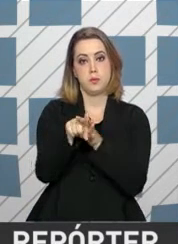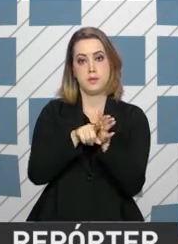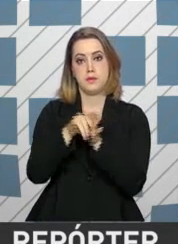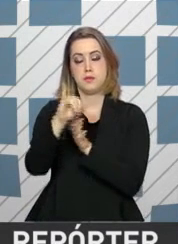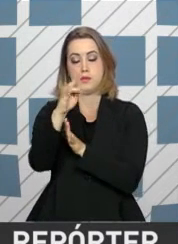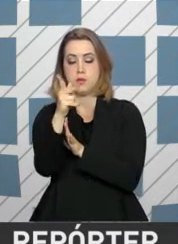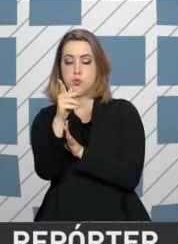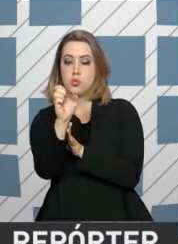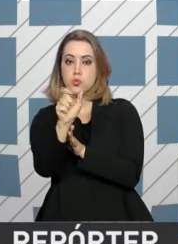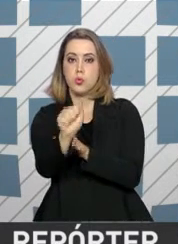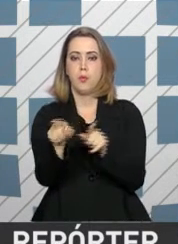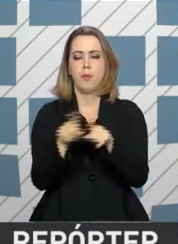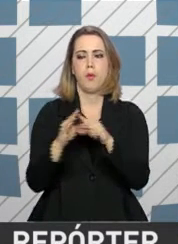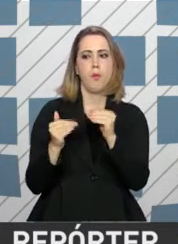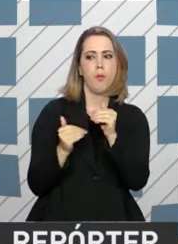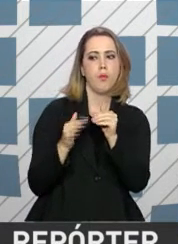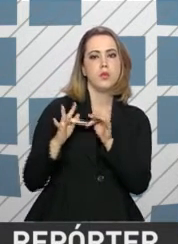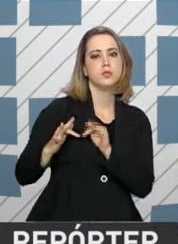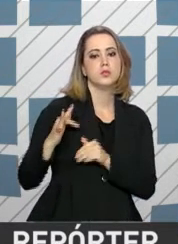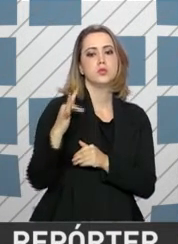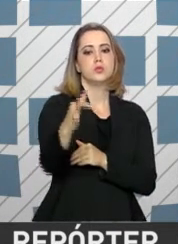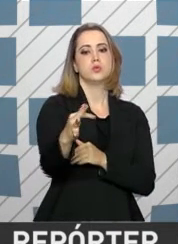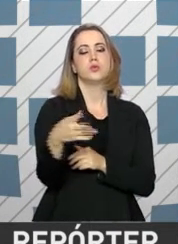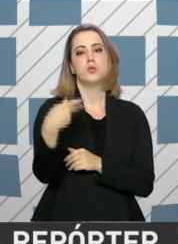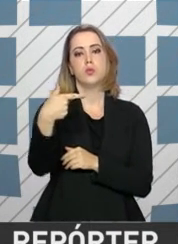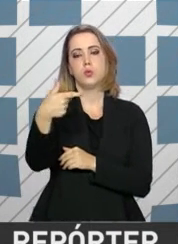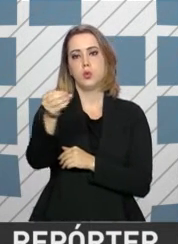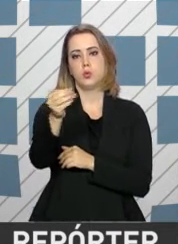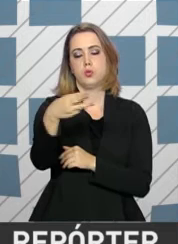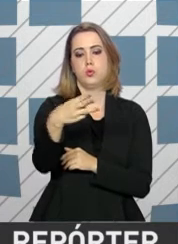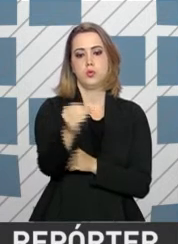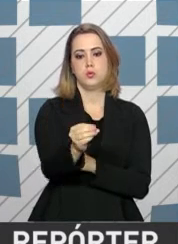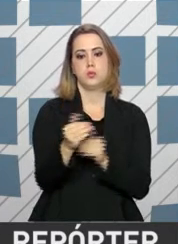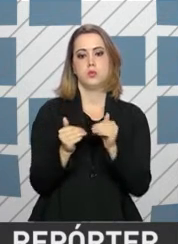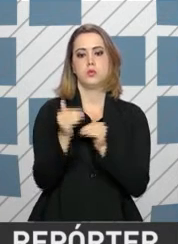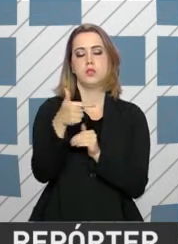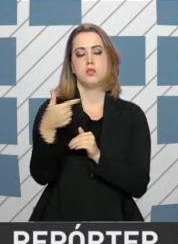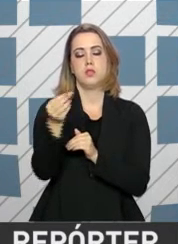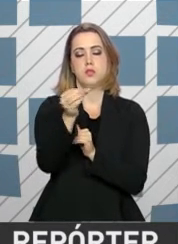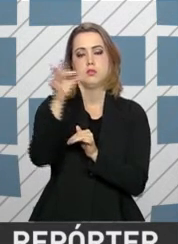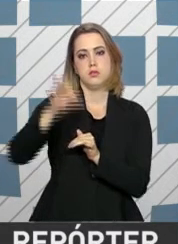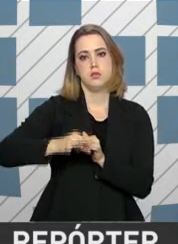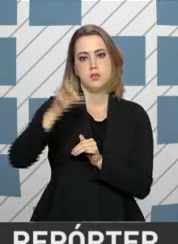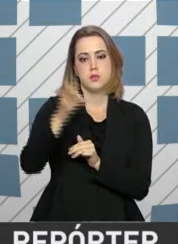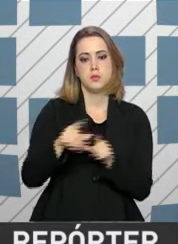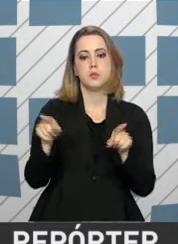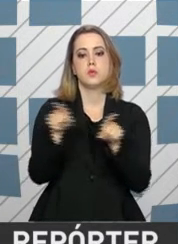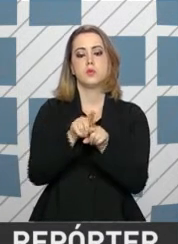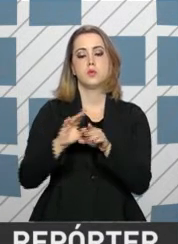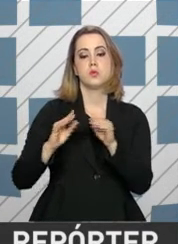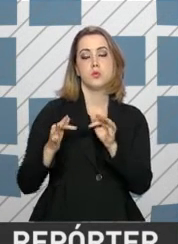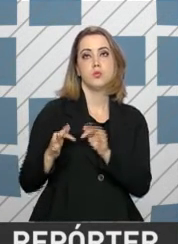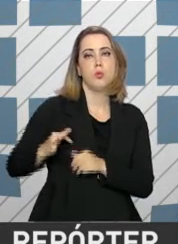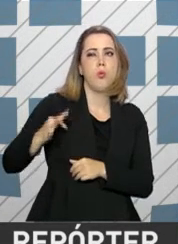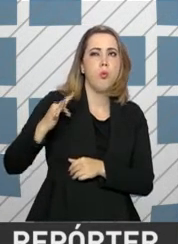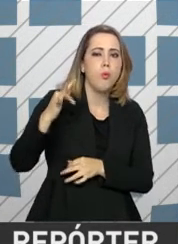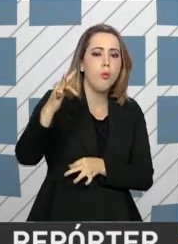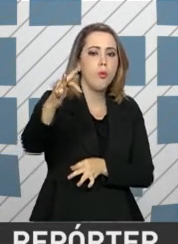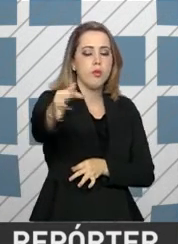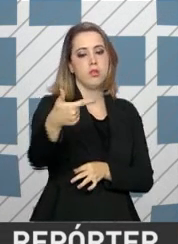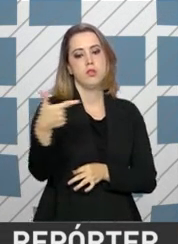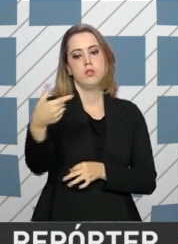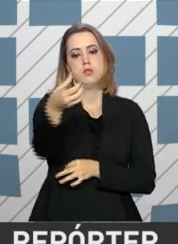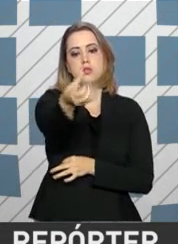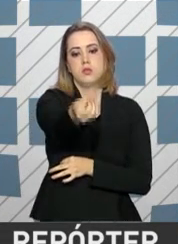número deve ultrapassar 10 por cento em 2030 chegar a 17 por cento em 2050 em 2060 a